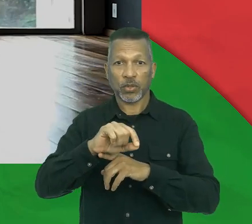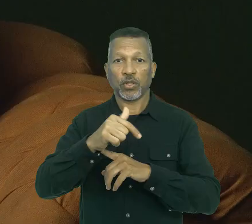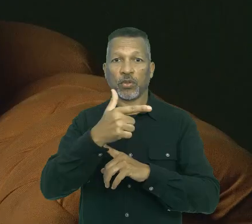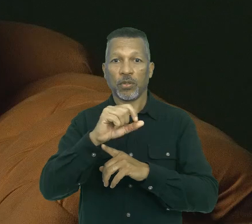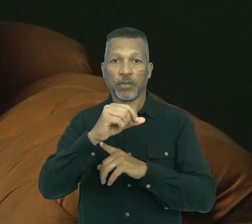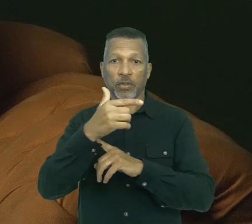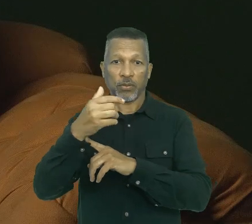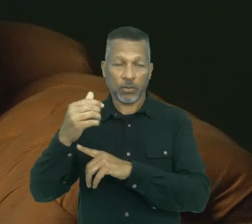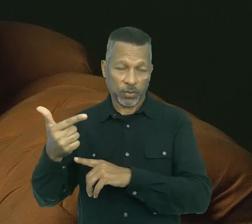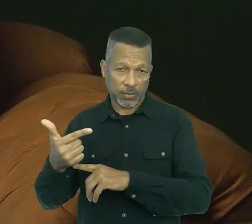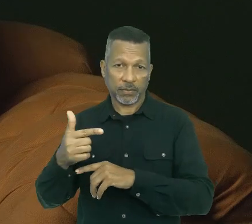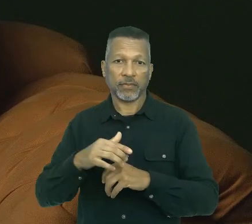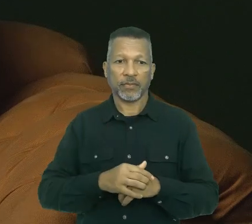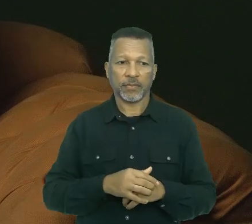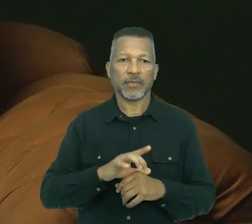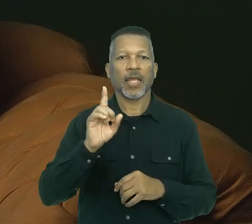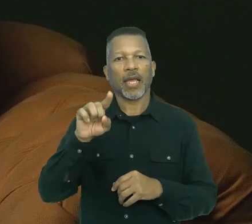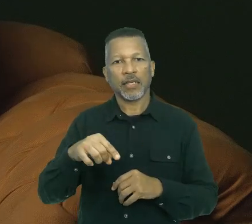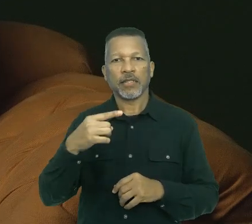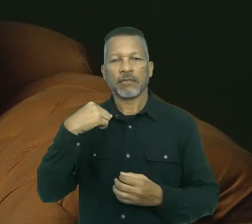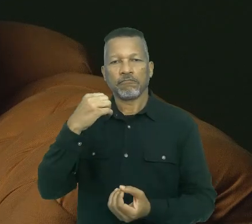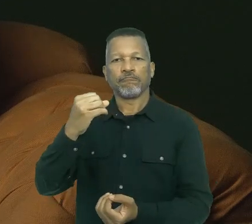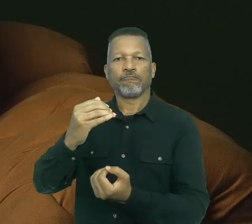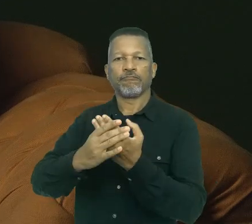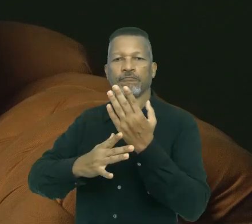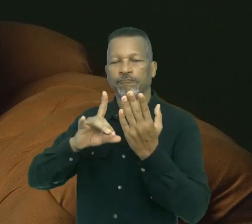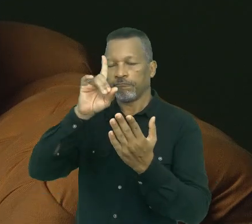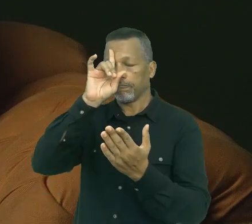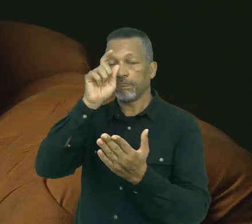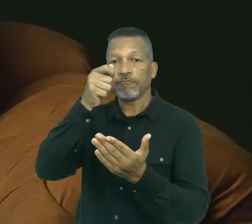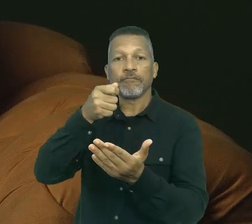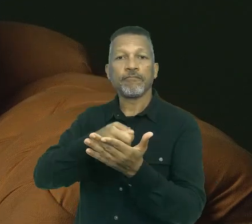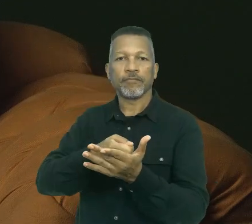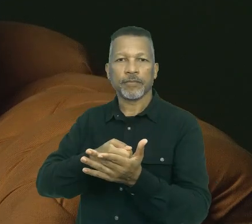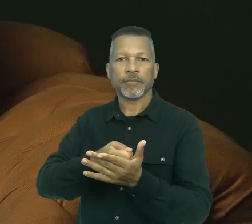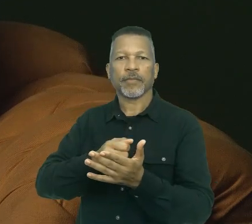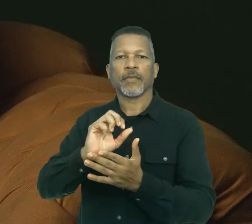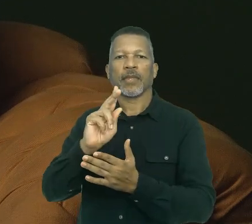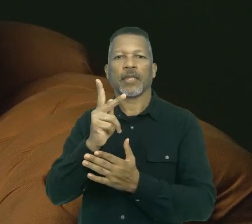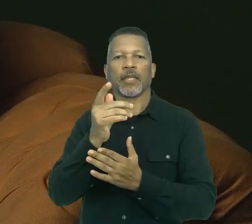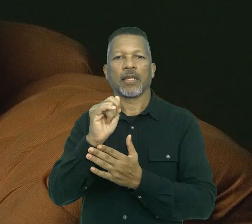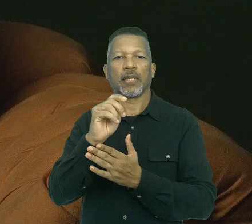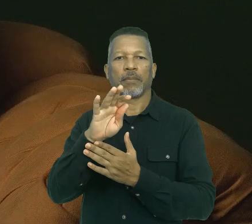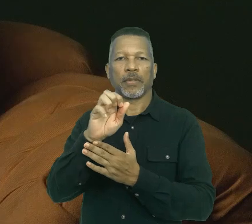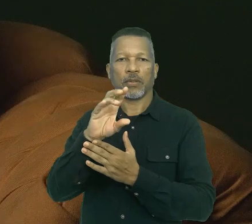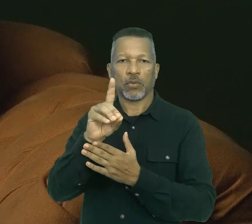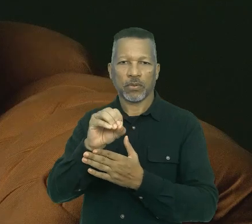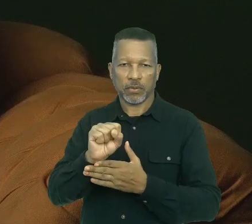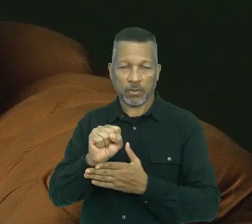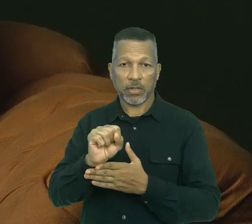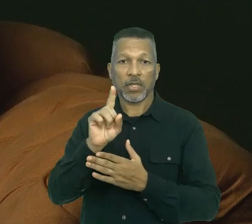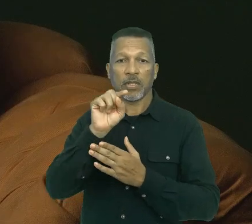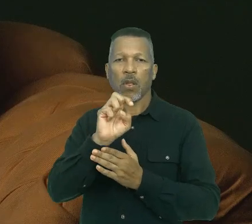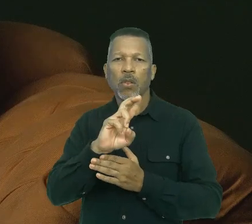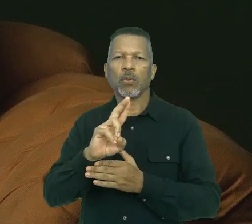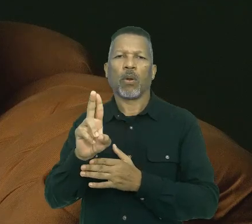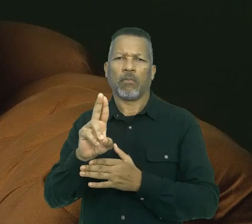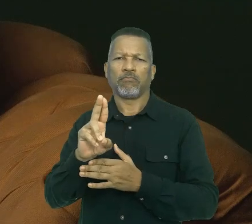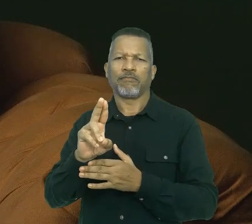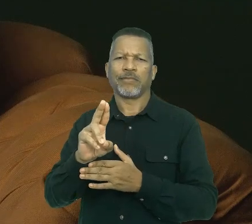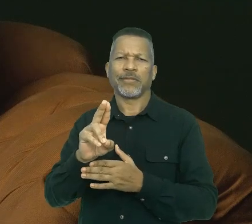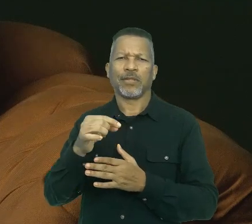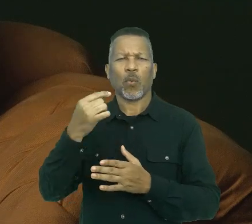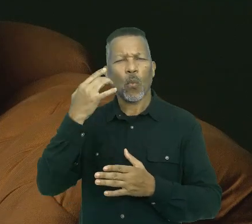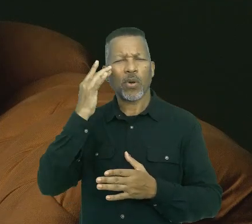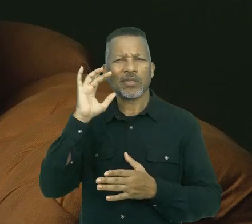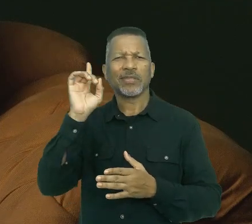2002. E aí a gente então resolve criar o Híbridos. Esse nome, eu acho que ele é um nome